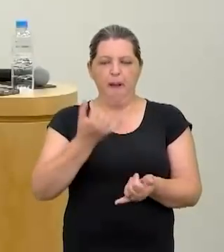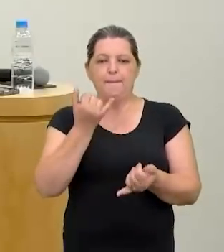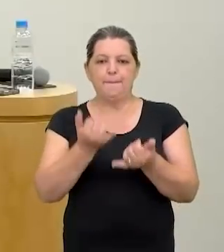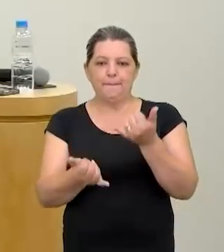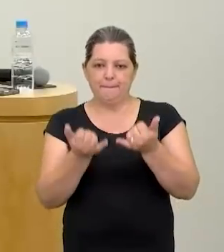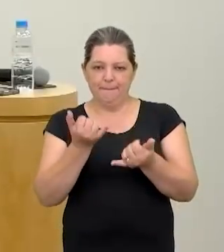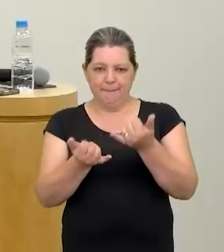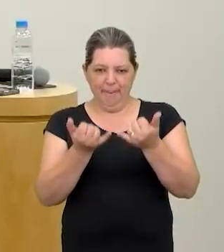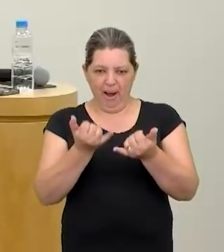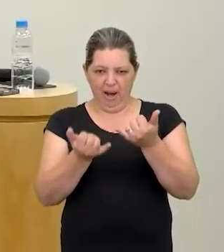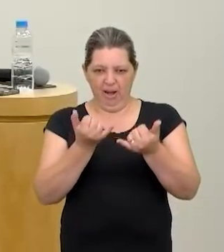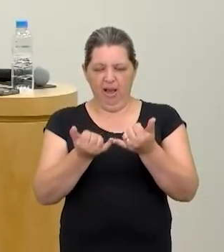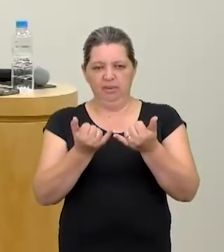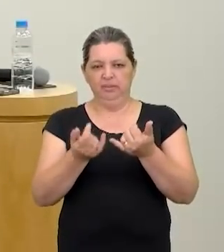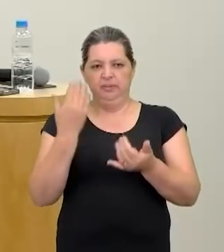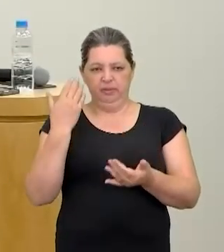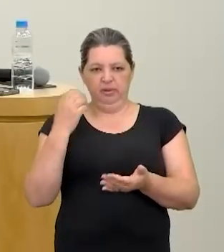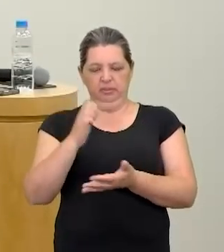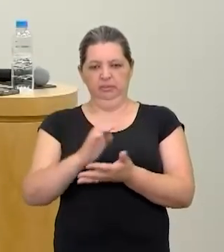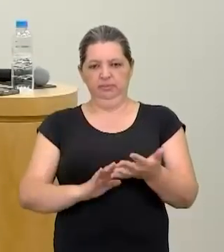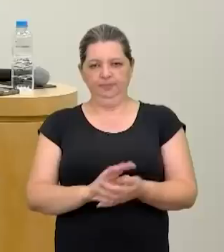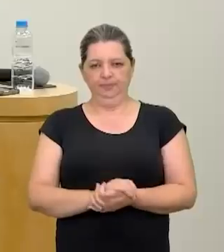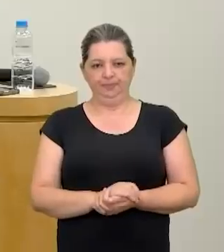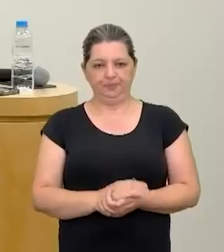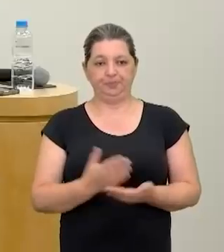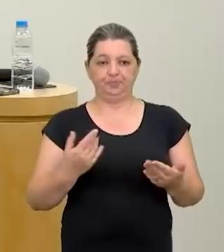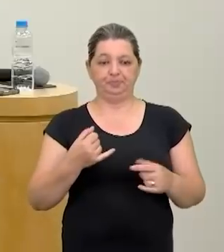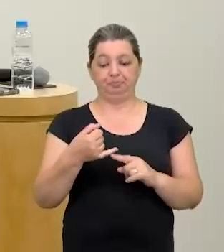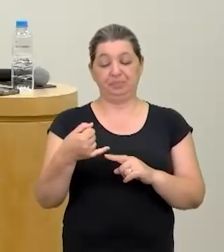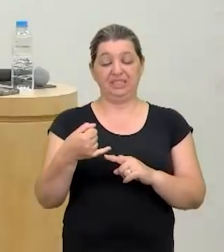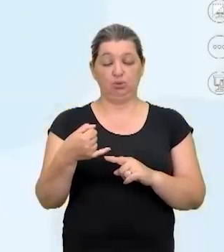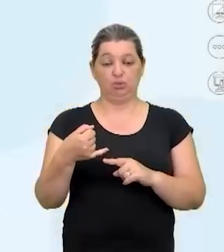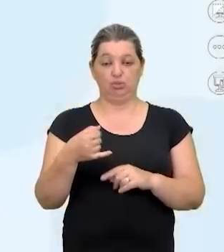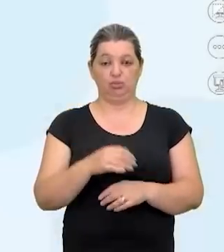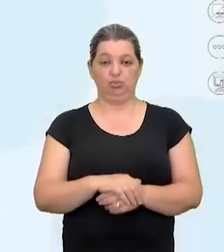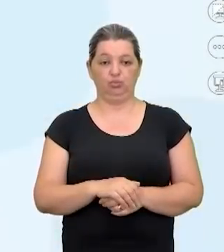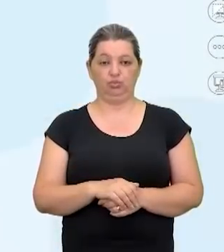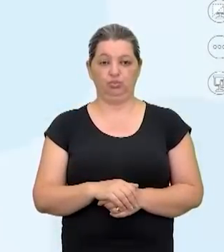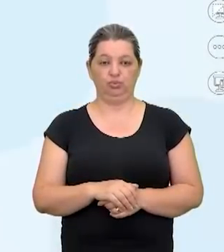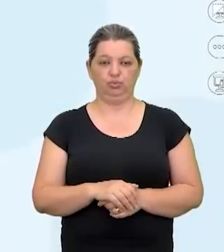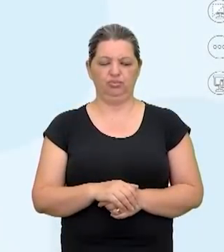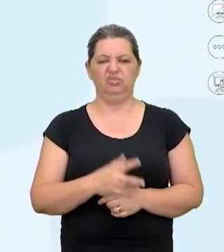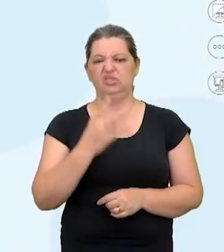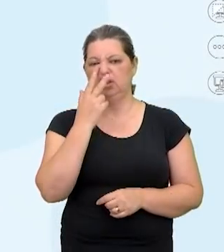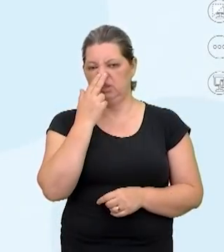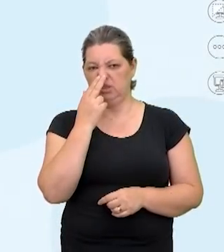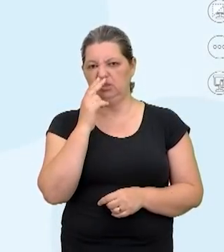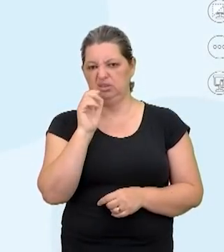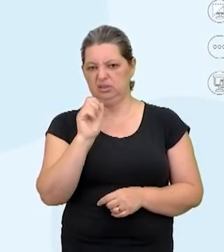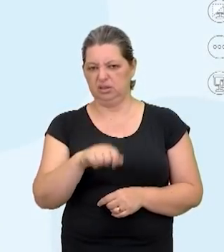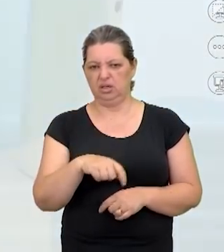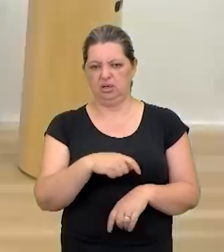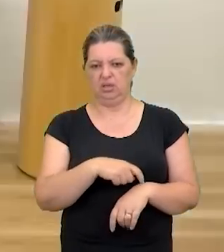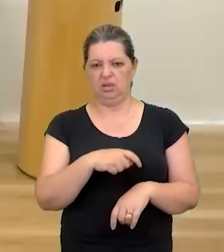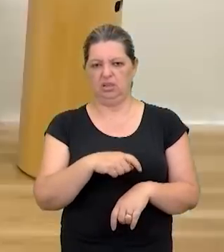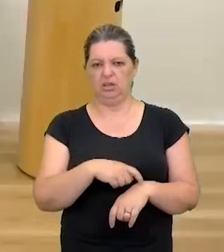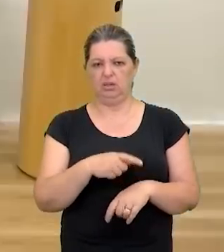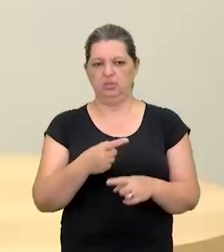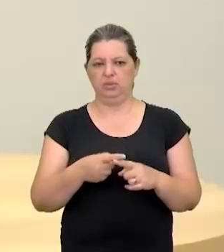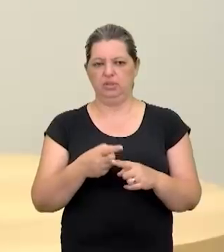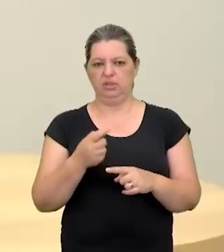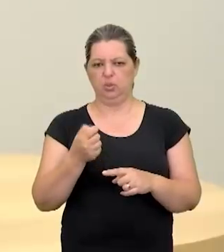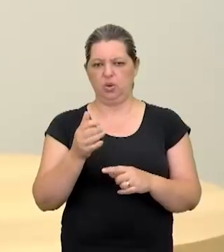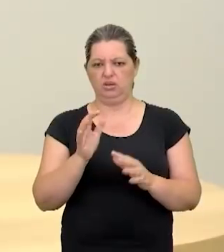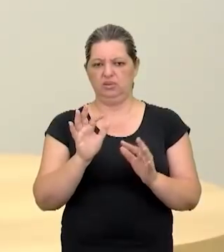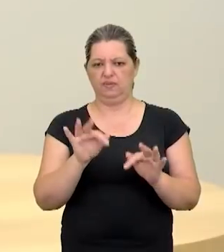parecido com o que vocês acabaram de fazer, só que agora é com sinal de menos. Professora Inês, eu acho que dá para dar pouco tempo, principalmente que a nossa aula está acabando.